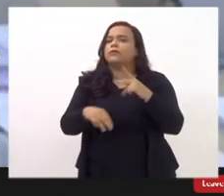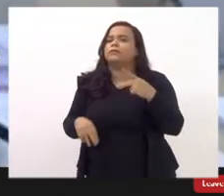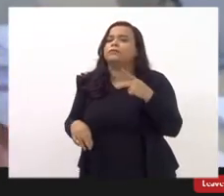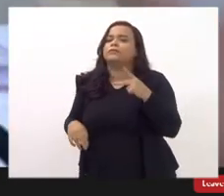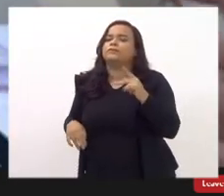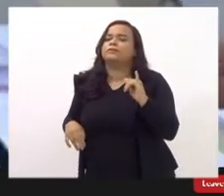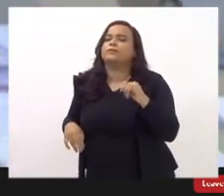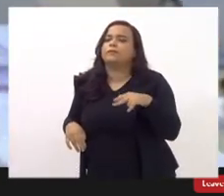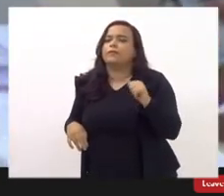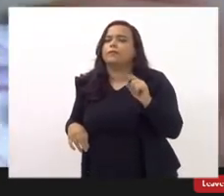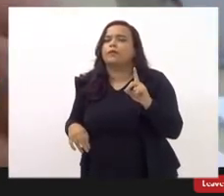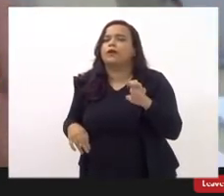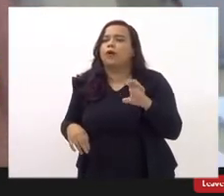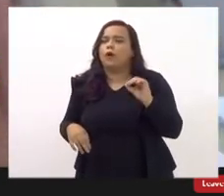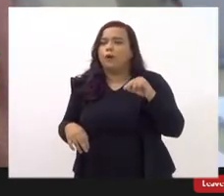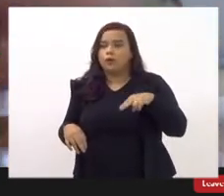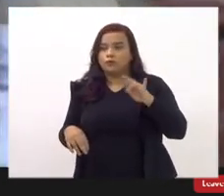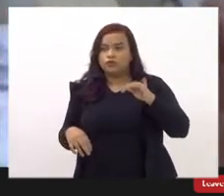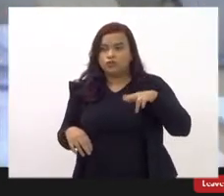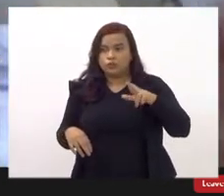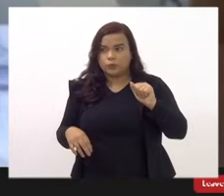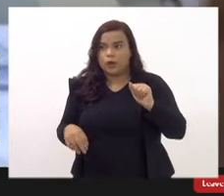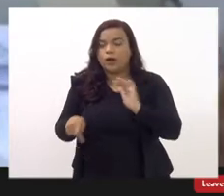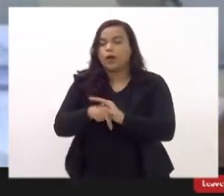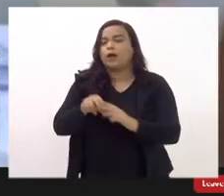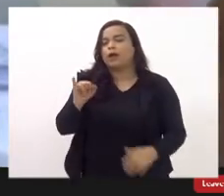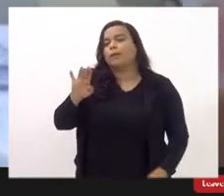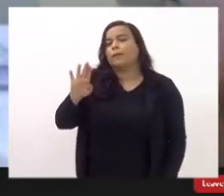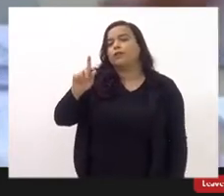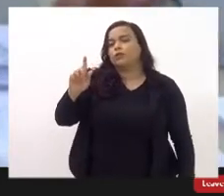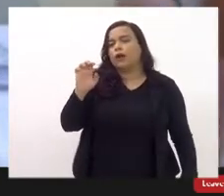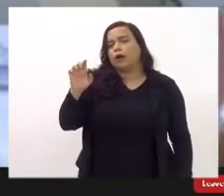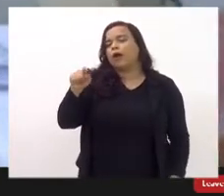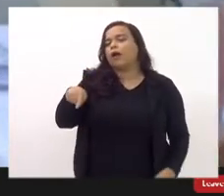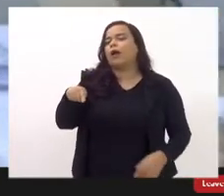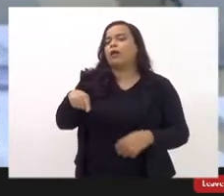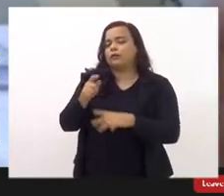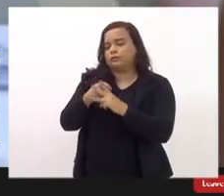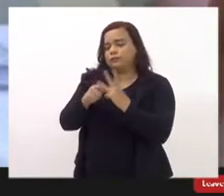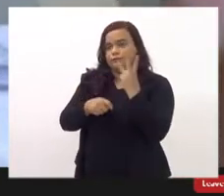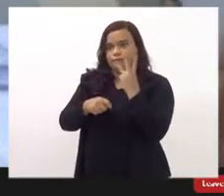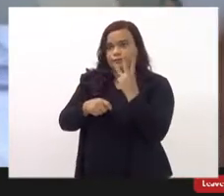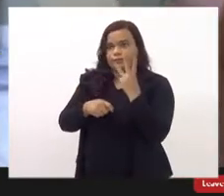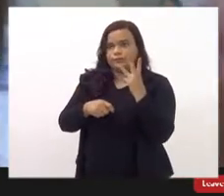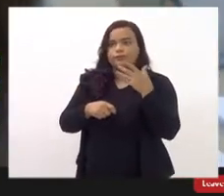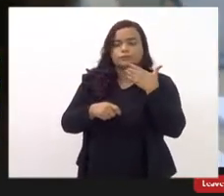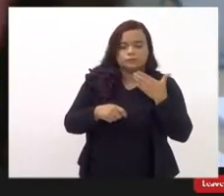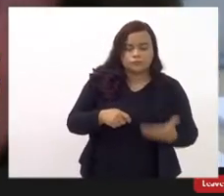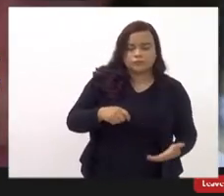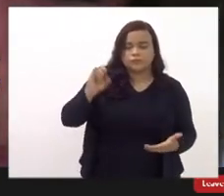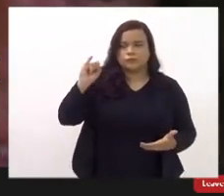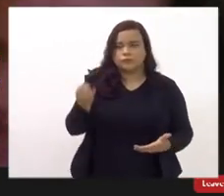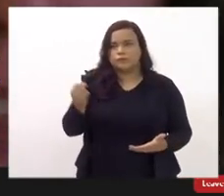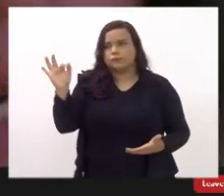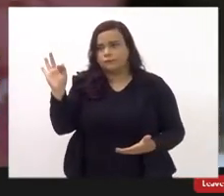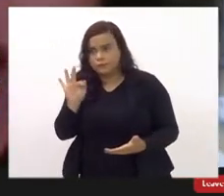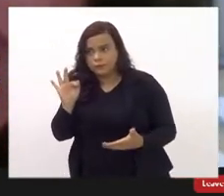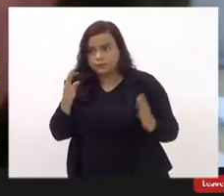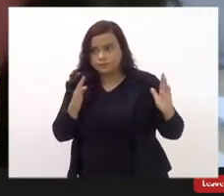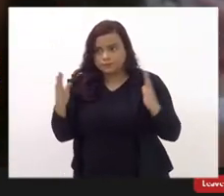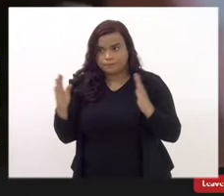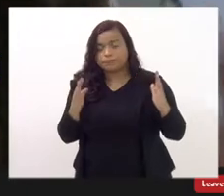contínua pelo IBGE do trimestre de dezembro, janeiro e fevereiro, e que estão apontando os dados relacionados